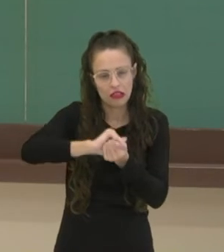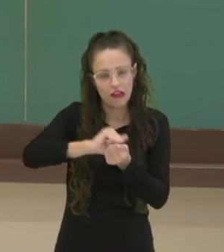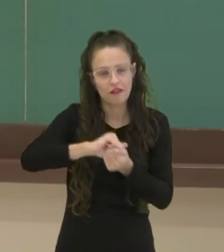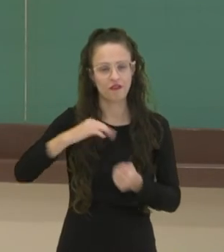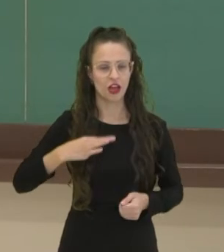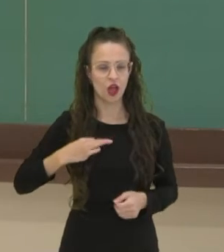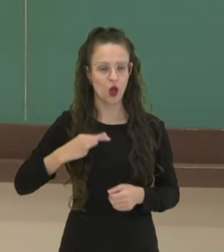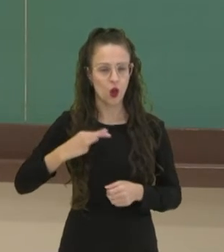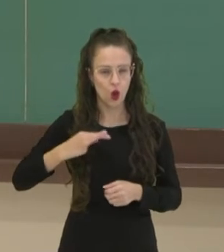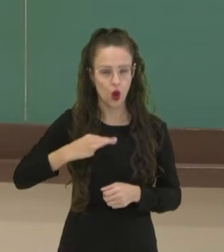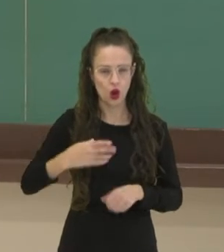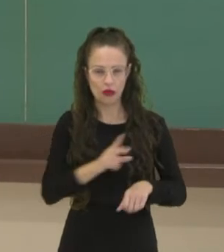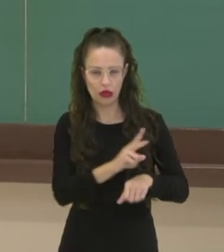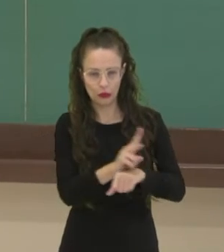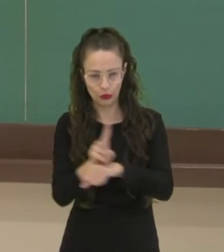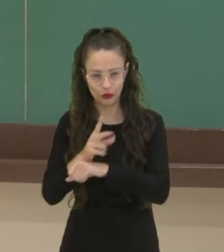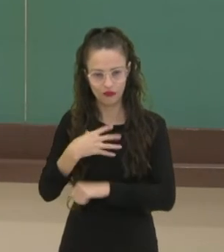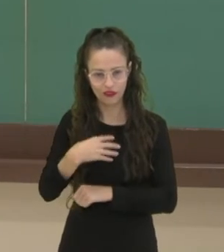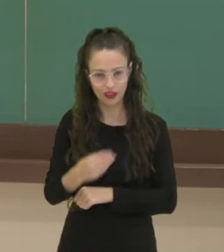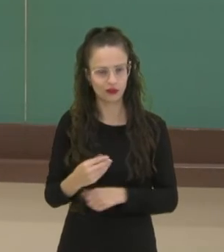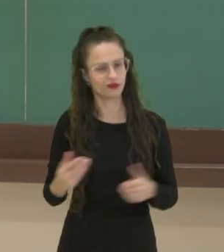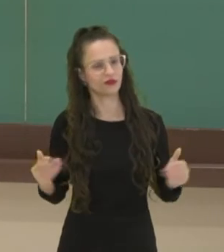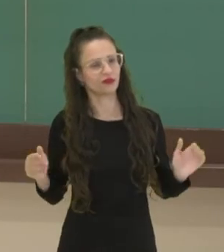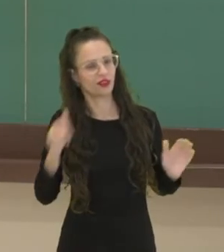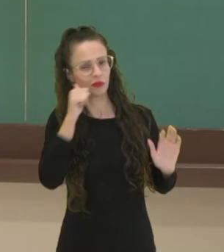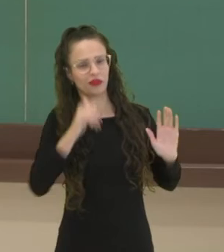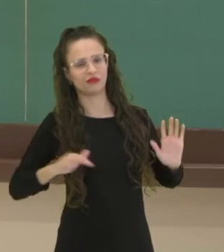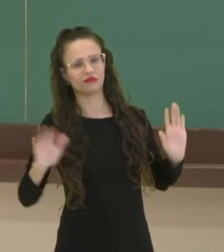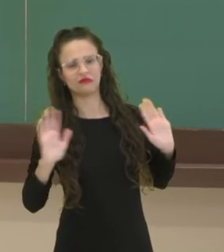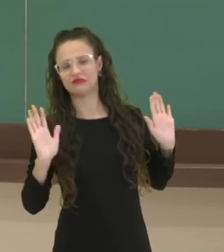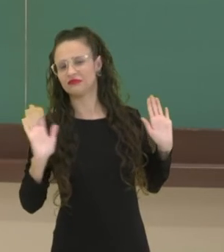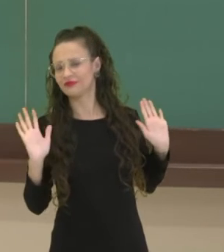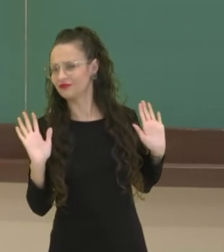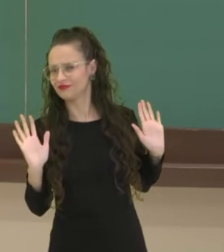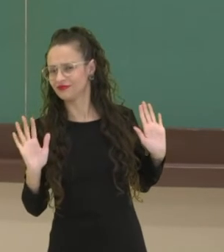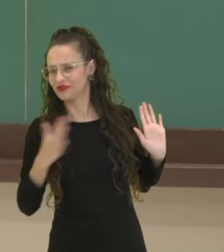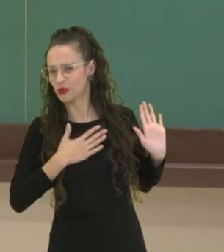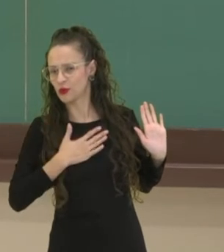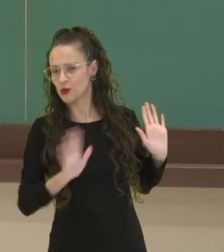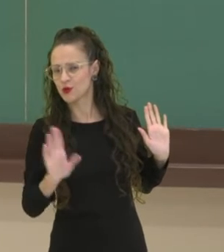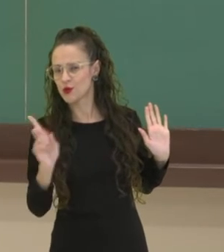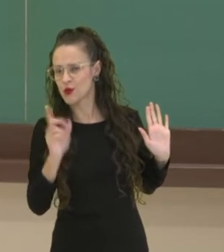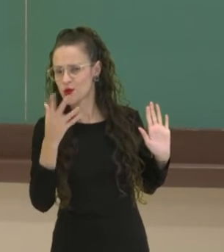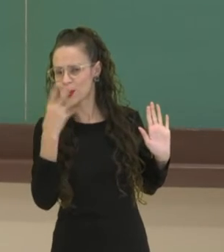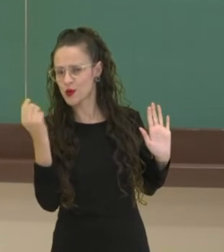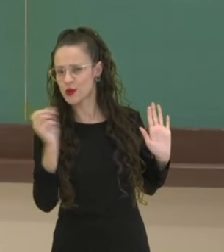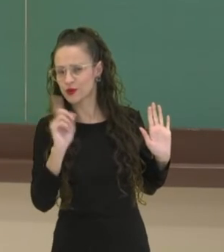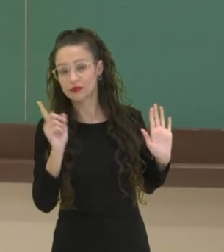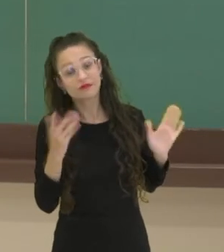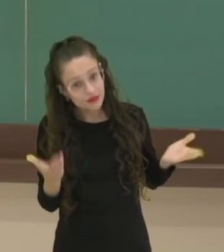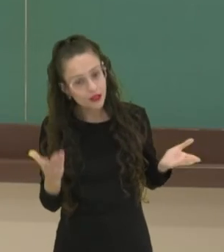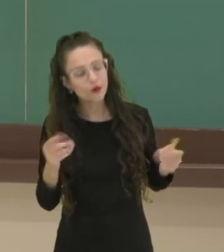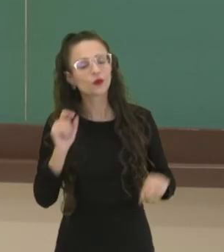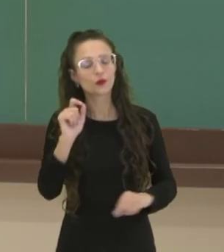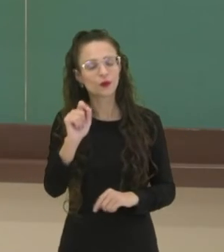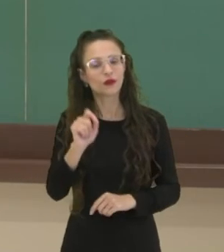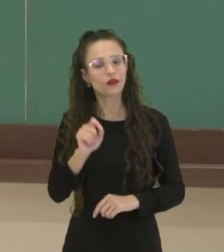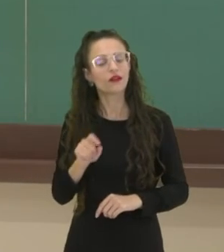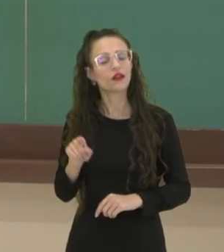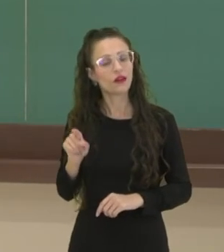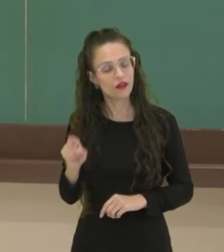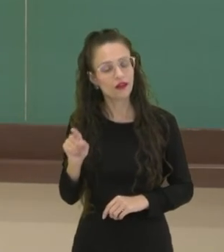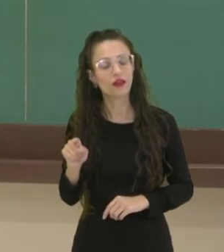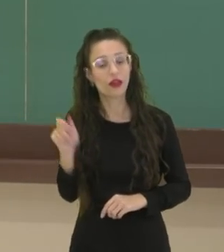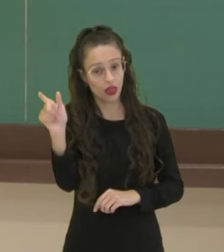roupas, criar os filhos, ela já não curtiu, perceba. Então, uma das hipóteses que nós podemos levantar é o quê?